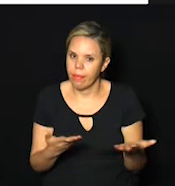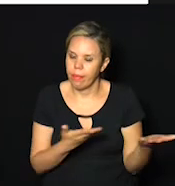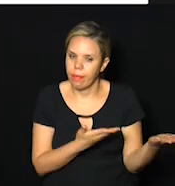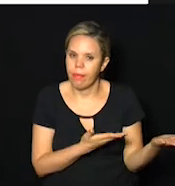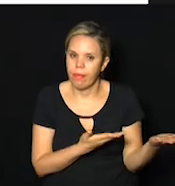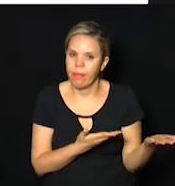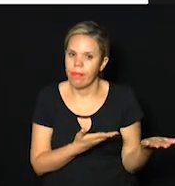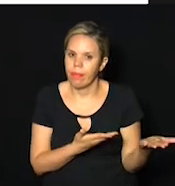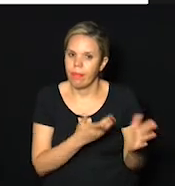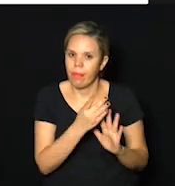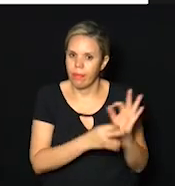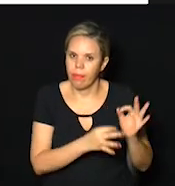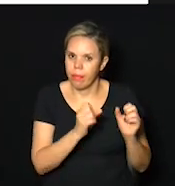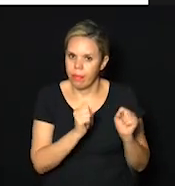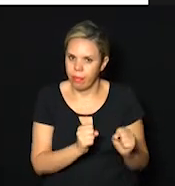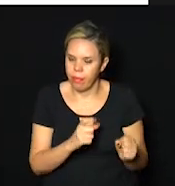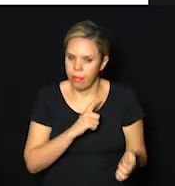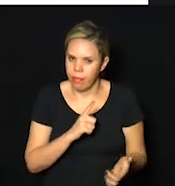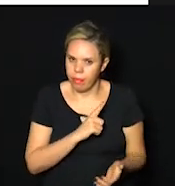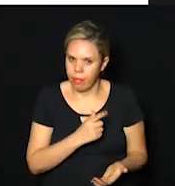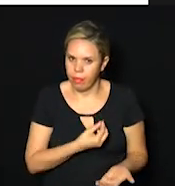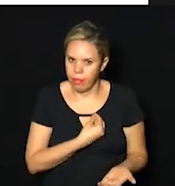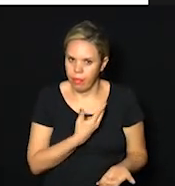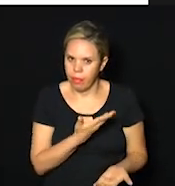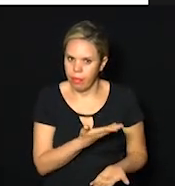Projeto de poder existe?